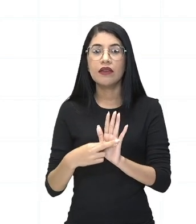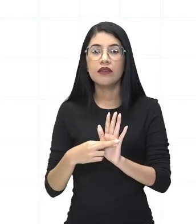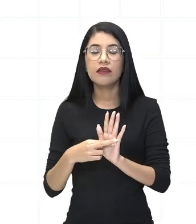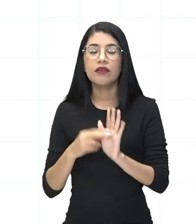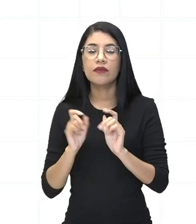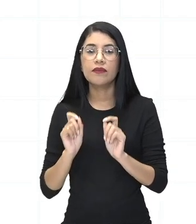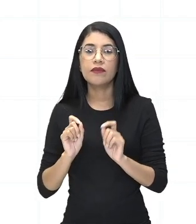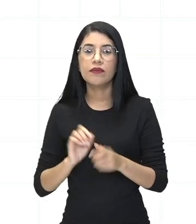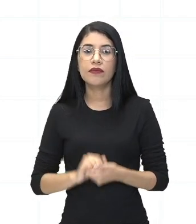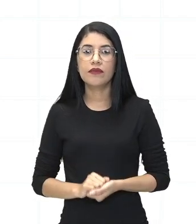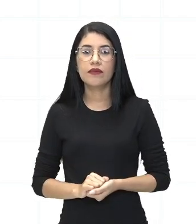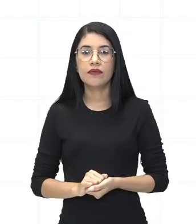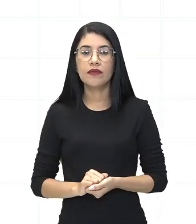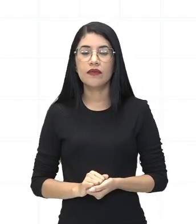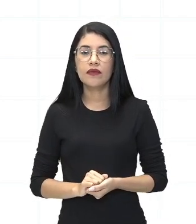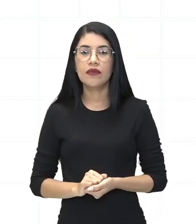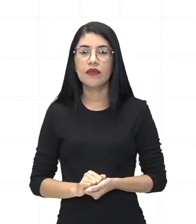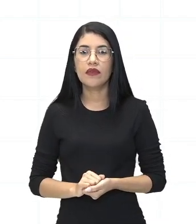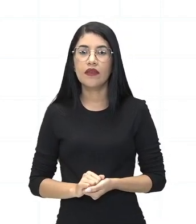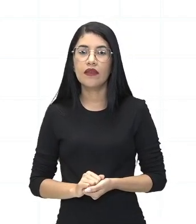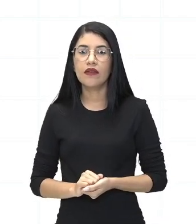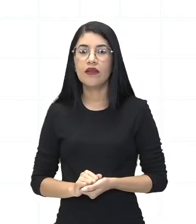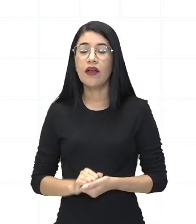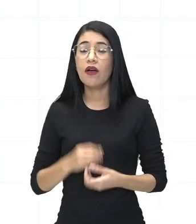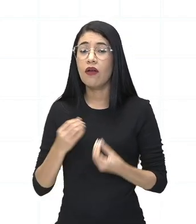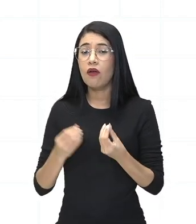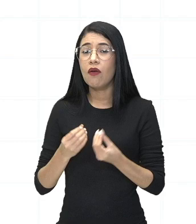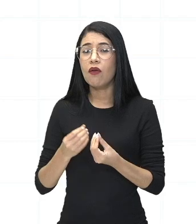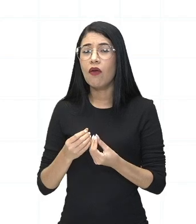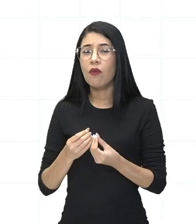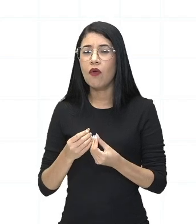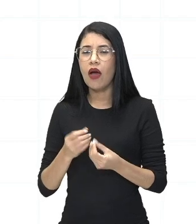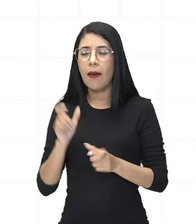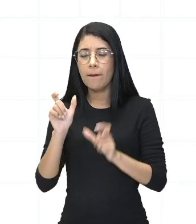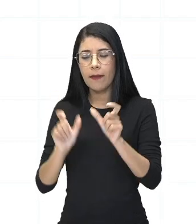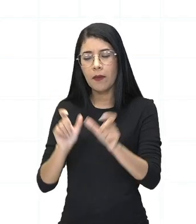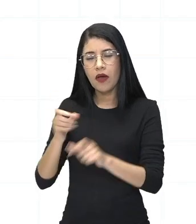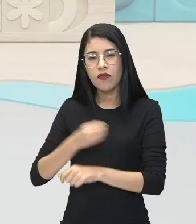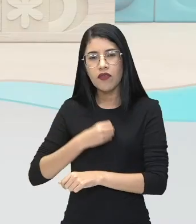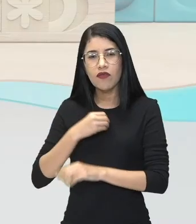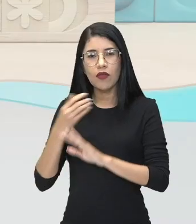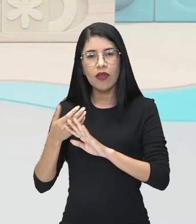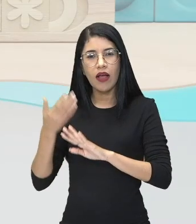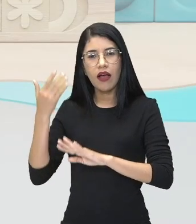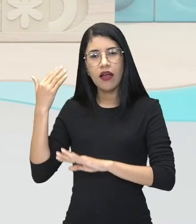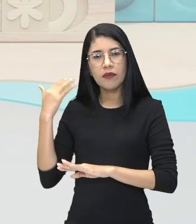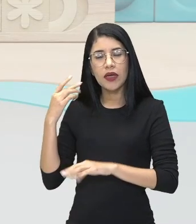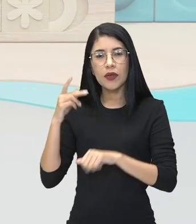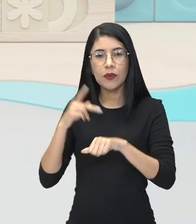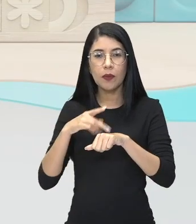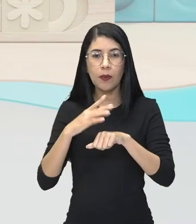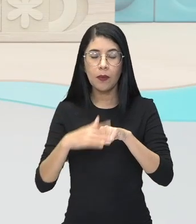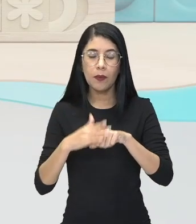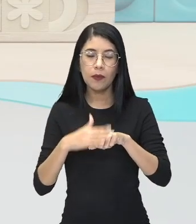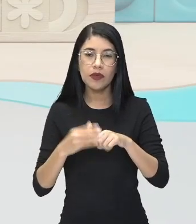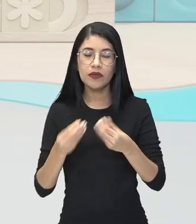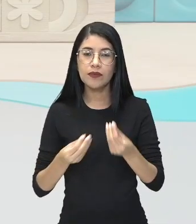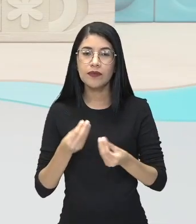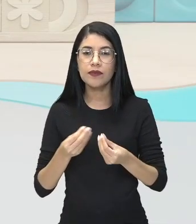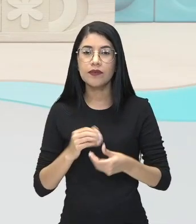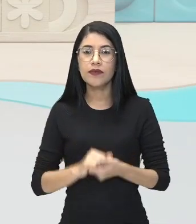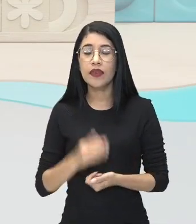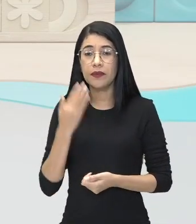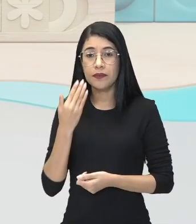uma representatividade como esses homens viviam nesse período. Vamos ver? Então aqui eu trouxe para